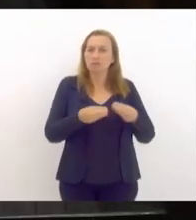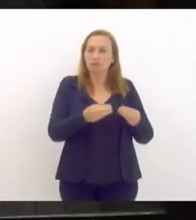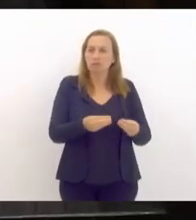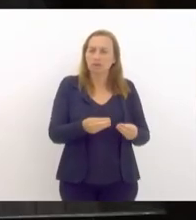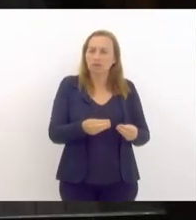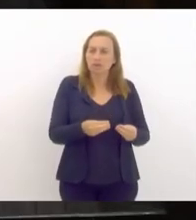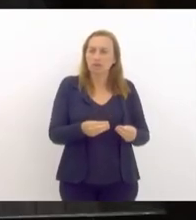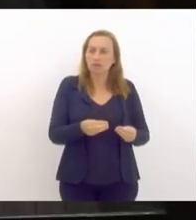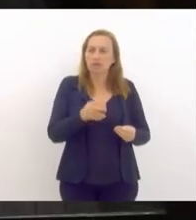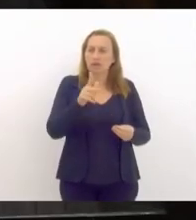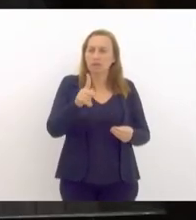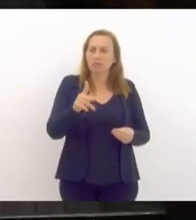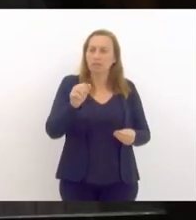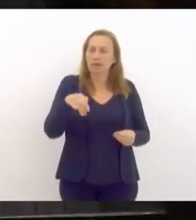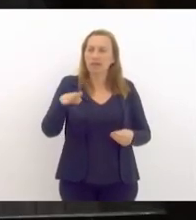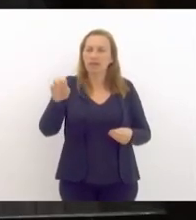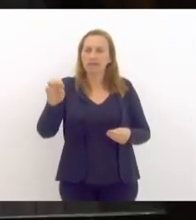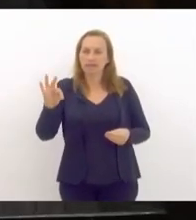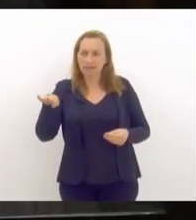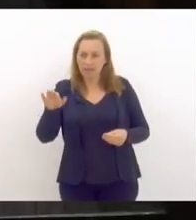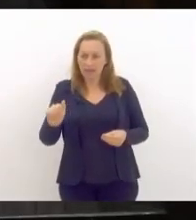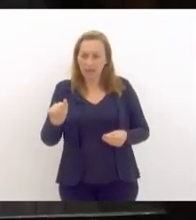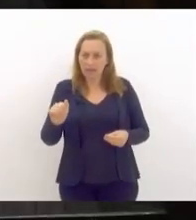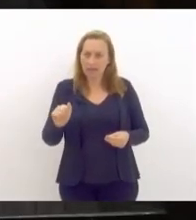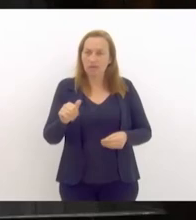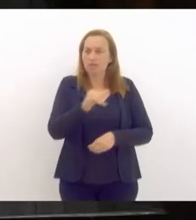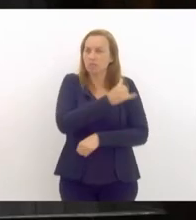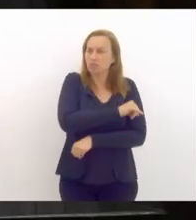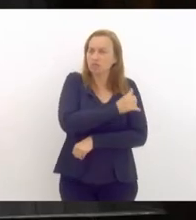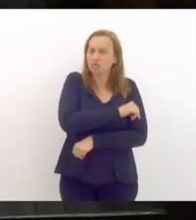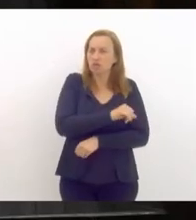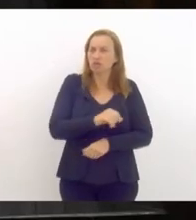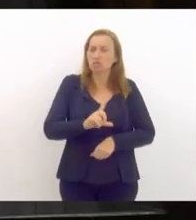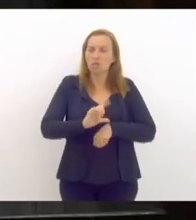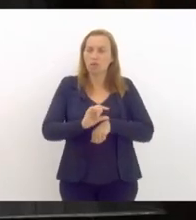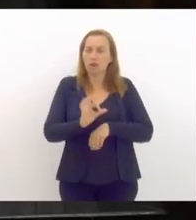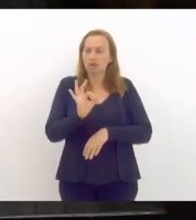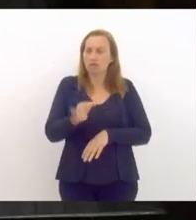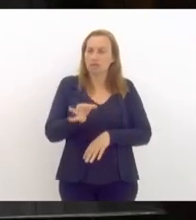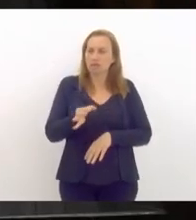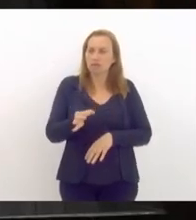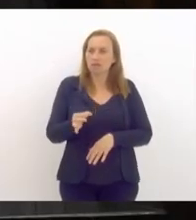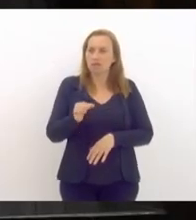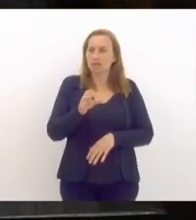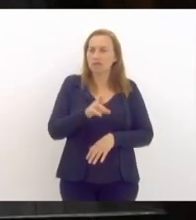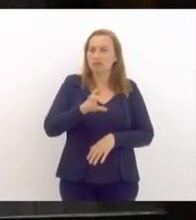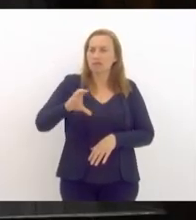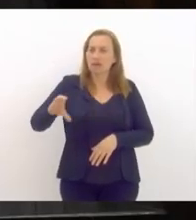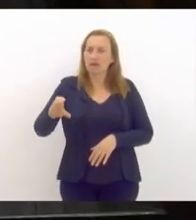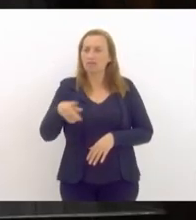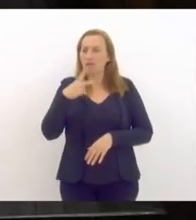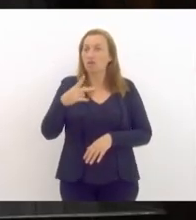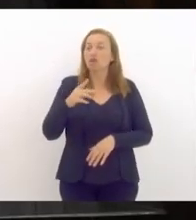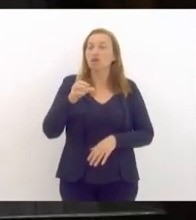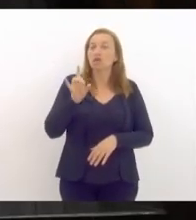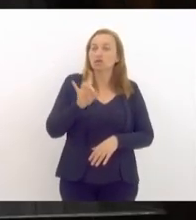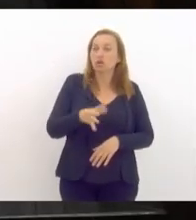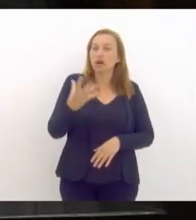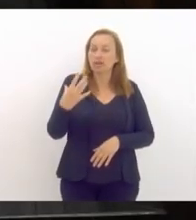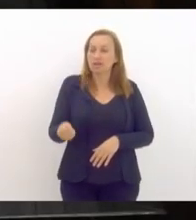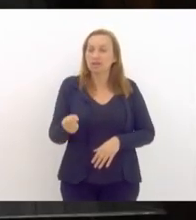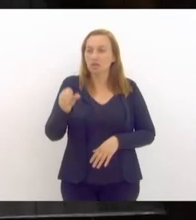de Paquetá para o Rio de Janeiro a grade de horários completa e a CCR falou eu só aceito esses oito milhões